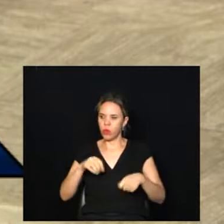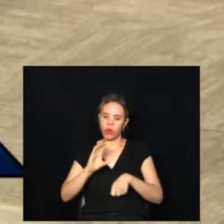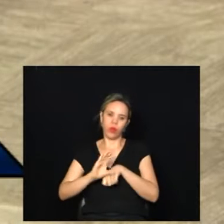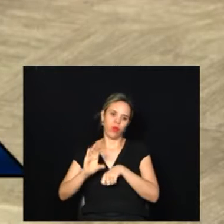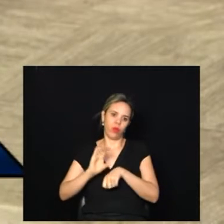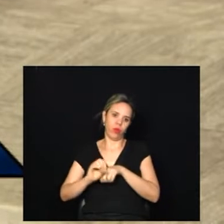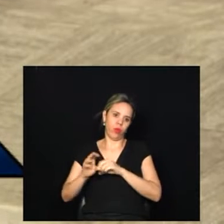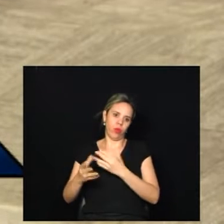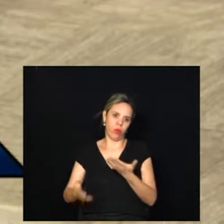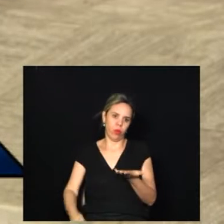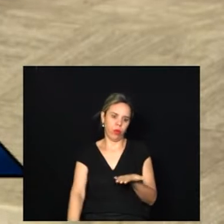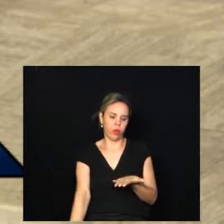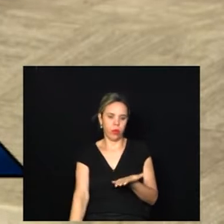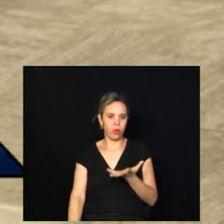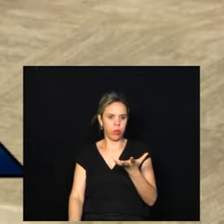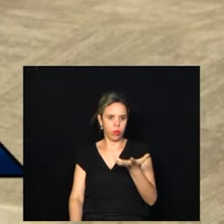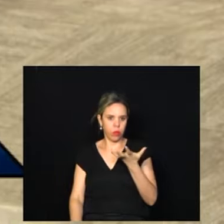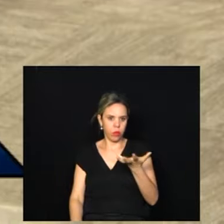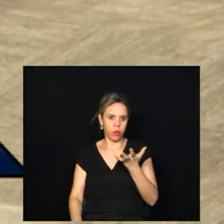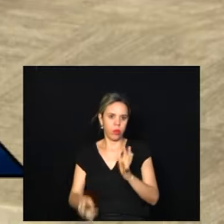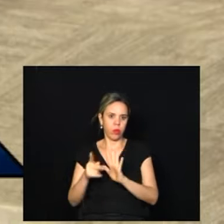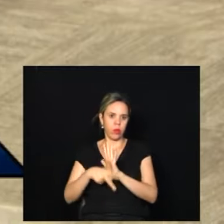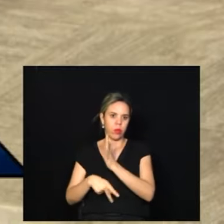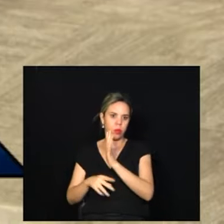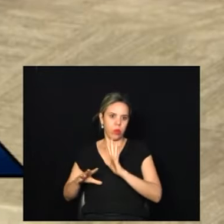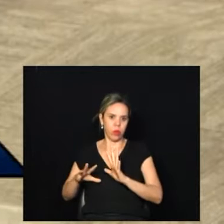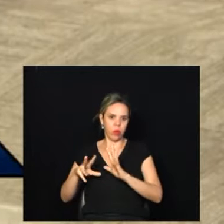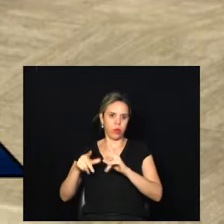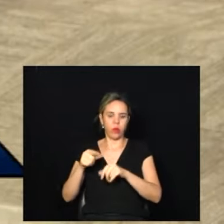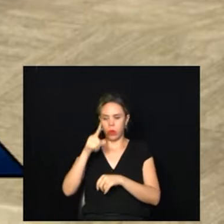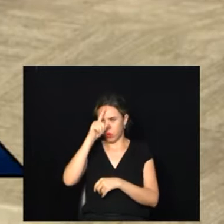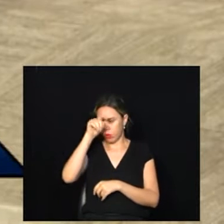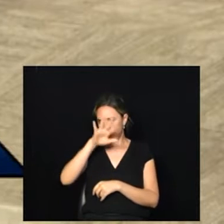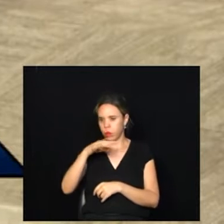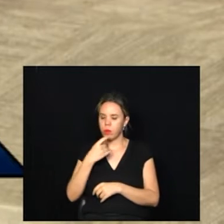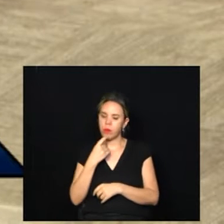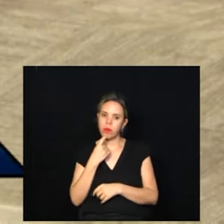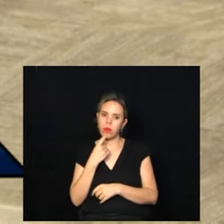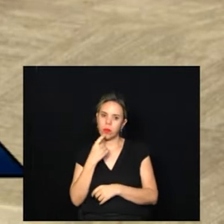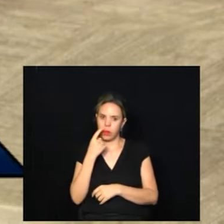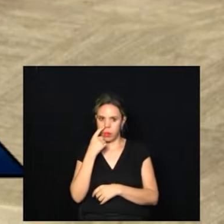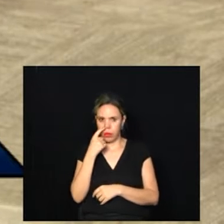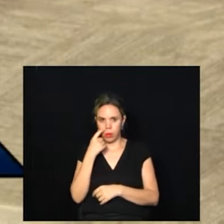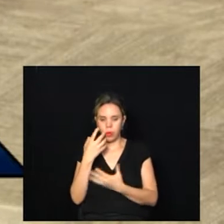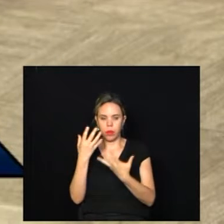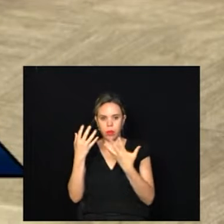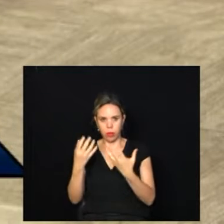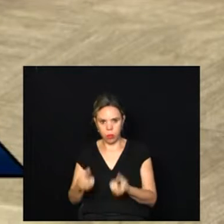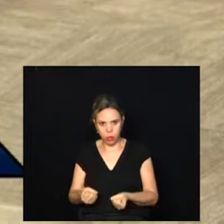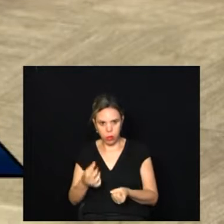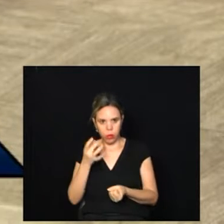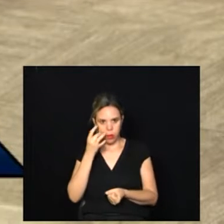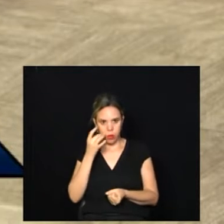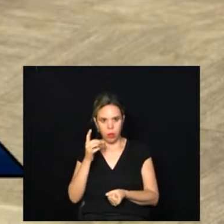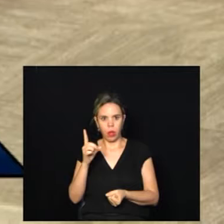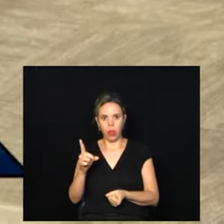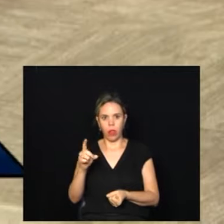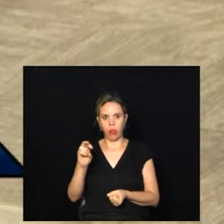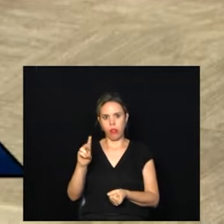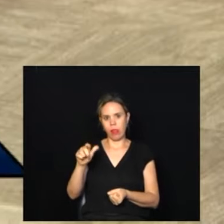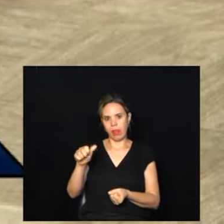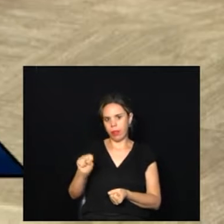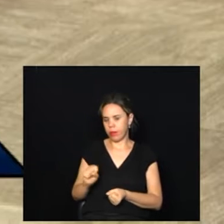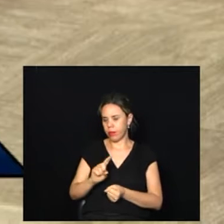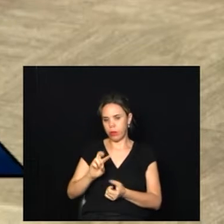para isso. O que nós queremos nesse projeto é que todos os hospitais de Campinas aceitem a presença das doulas. Isso